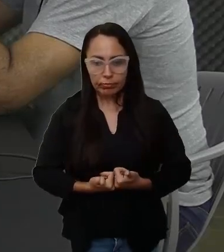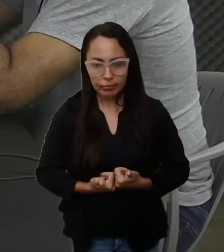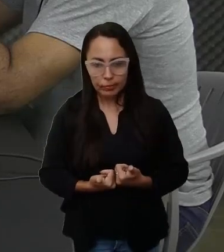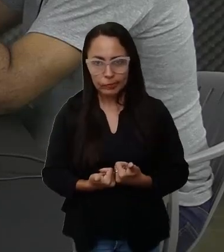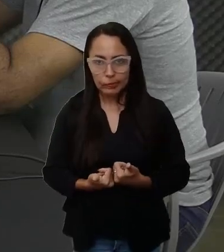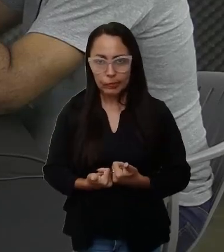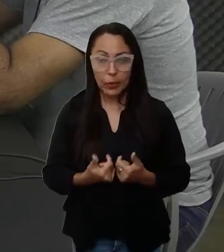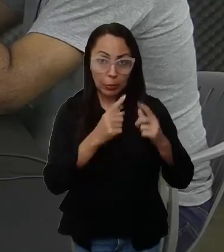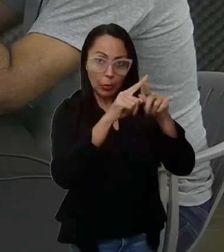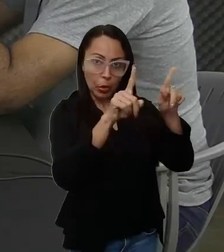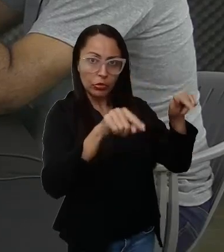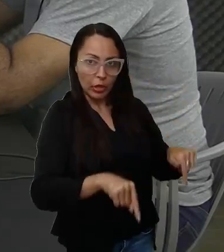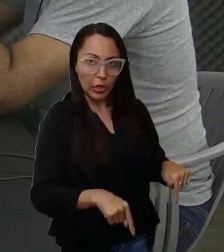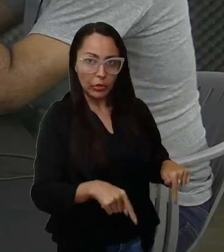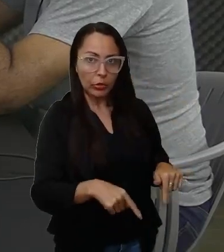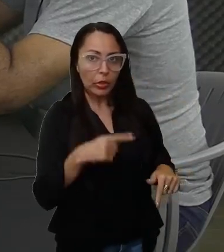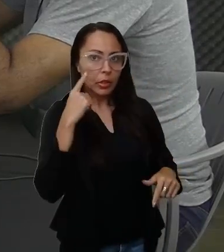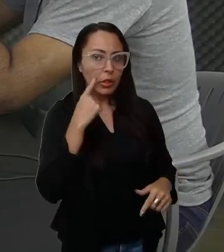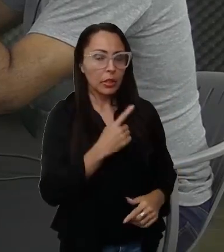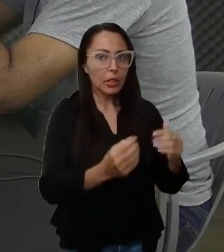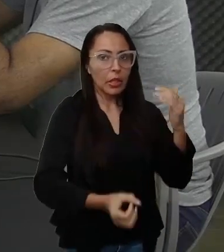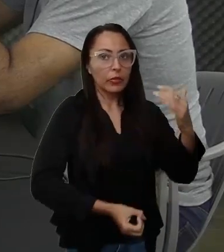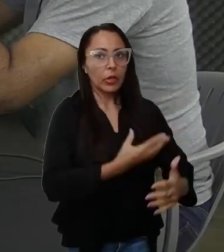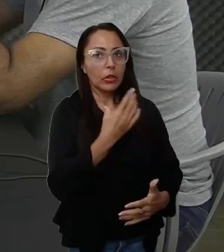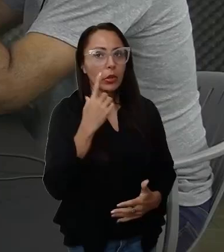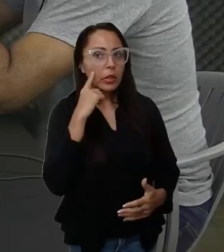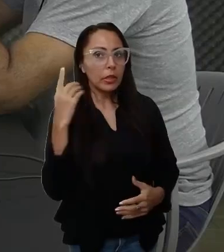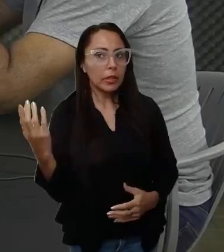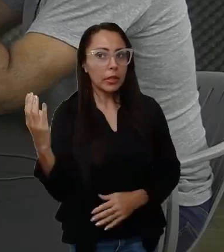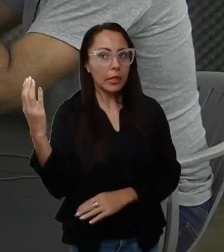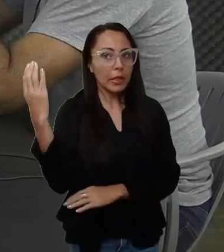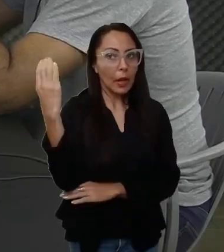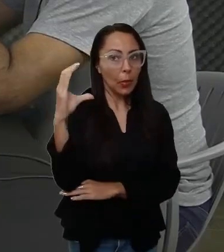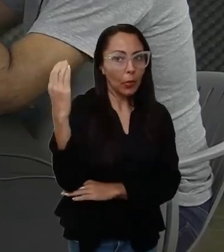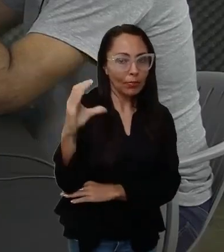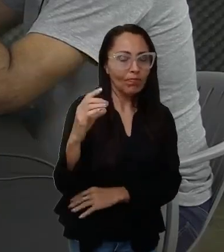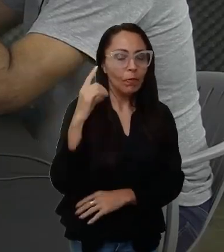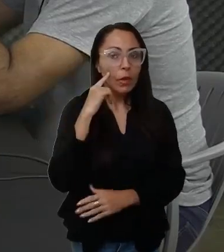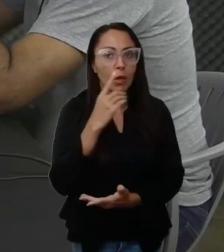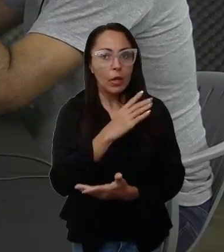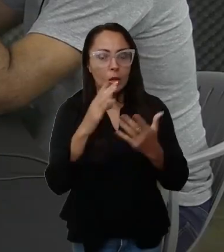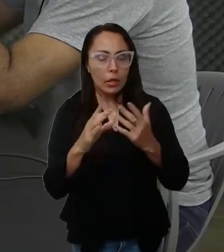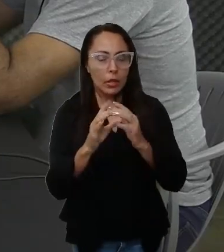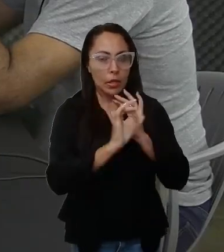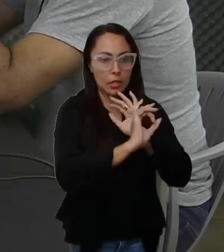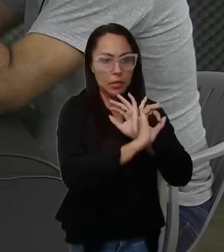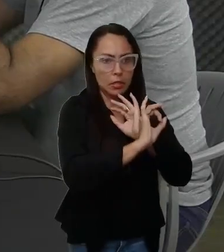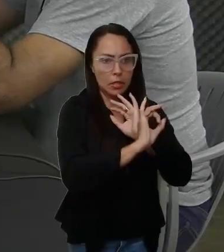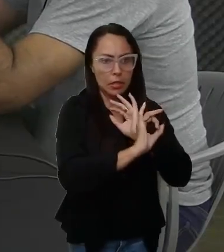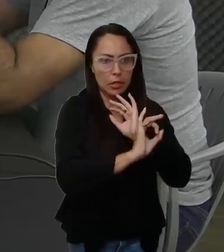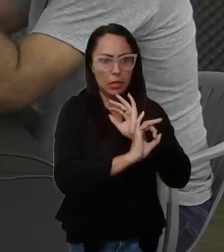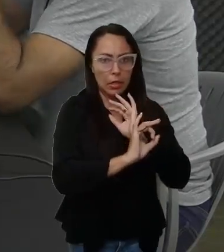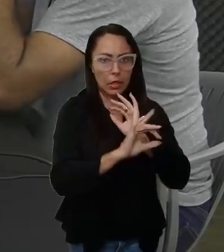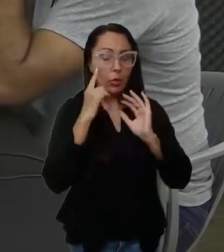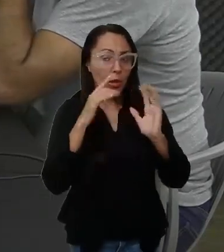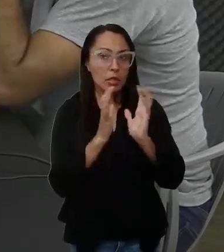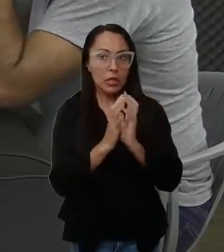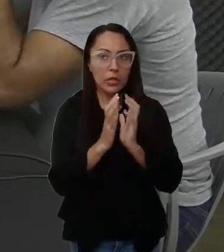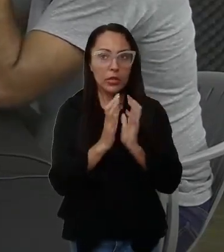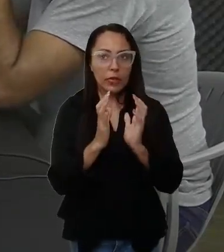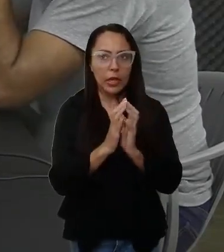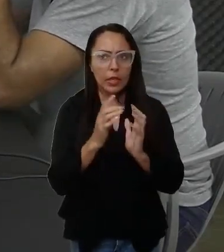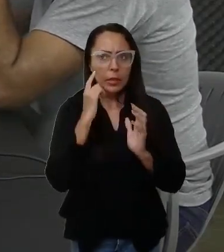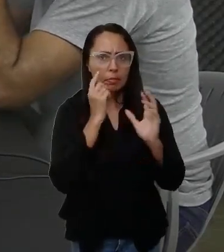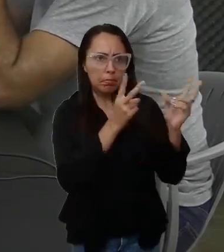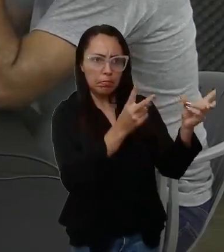um projeto que se chama Inventário de Emissões de Carbono, que o Recife ele tenta